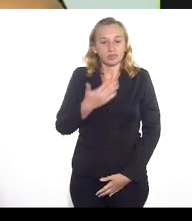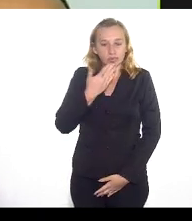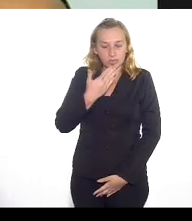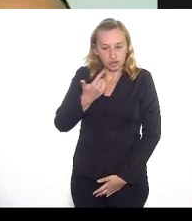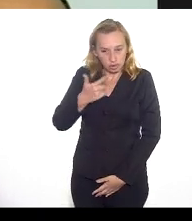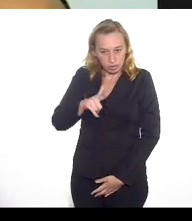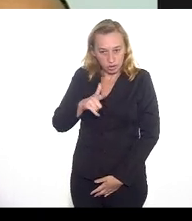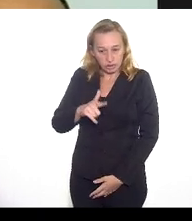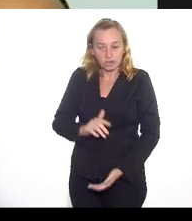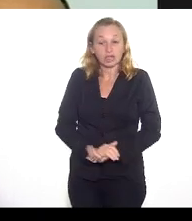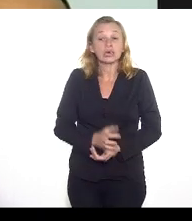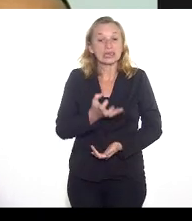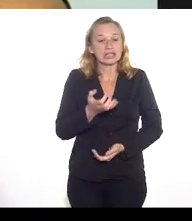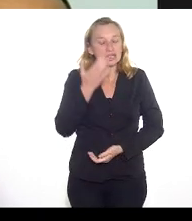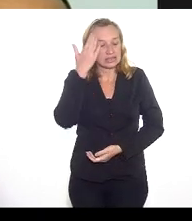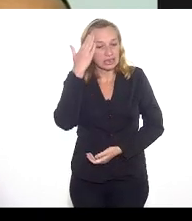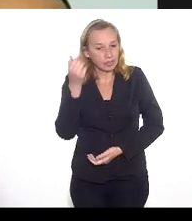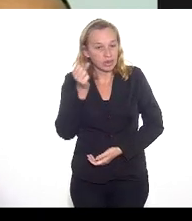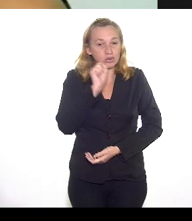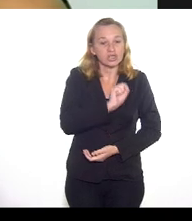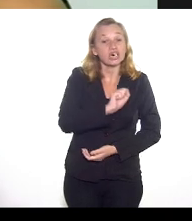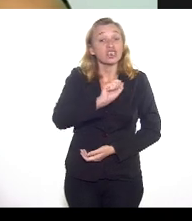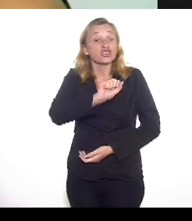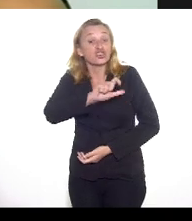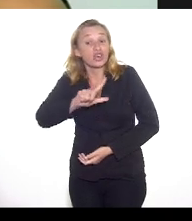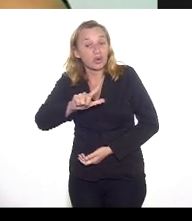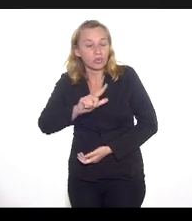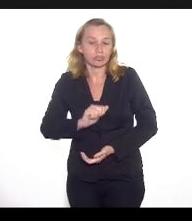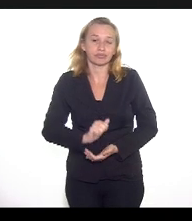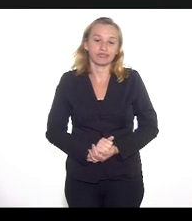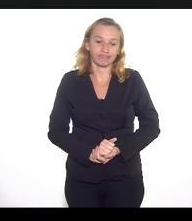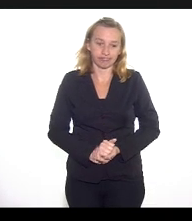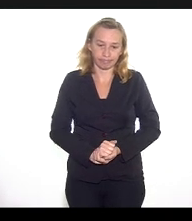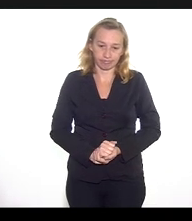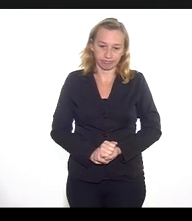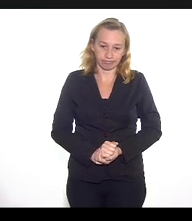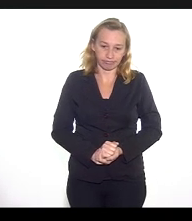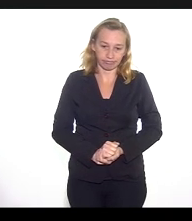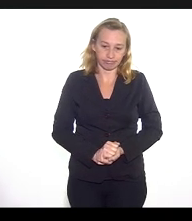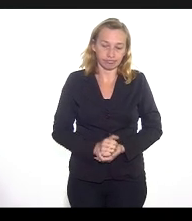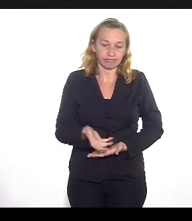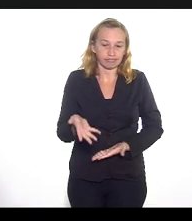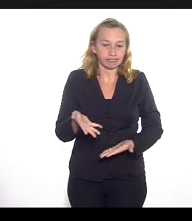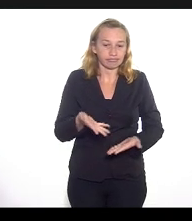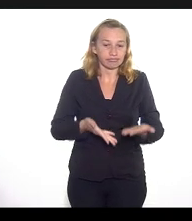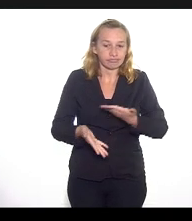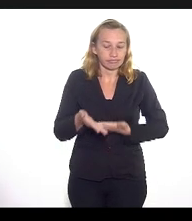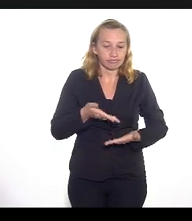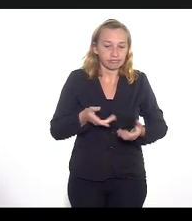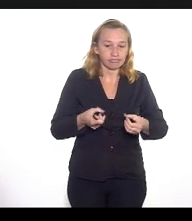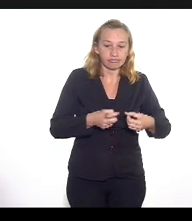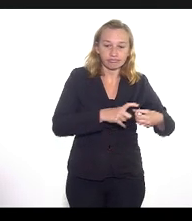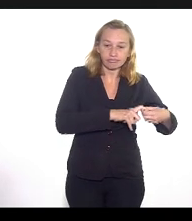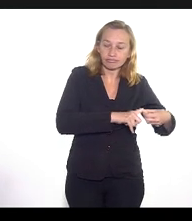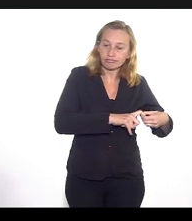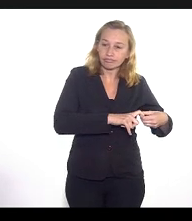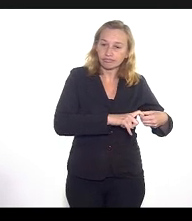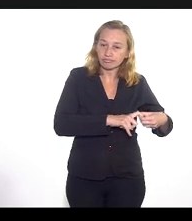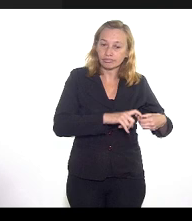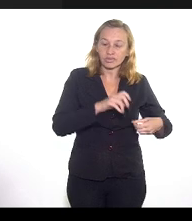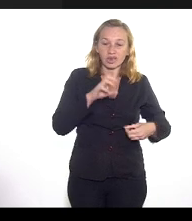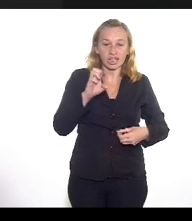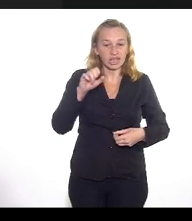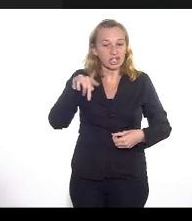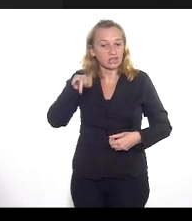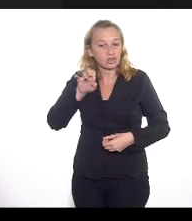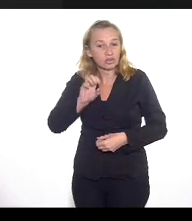Eu queria saber se a Shell é parceira em consórcio da Equinor